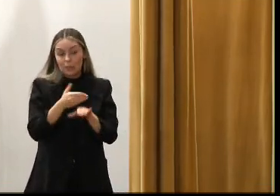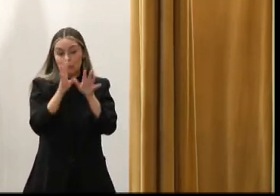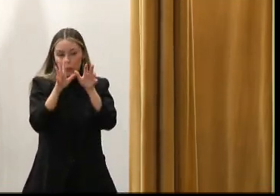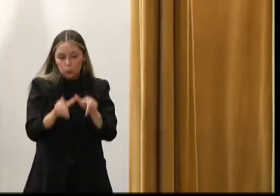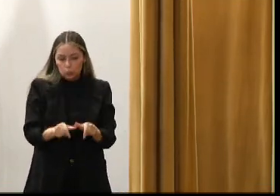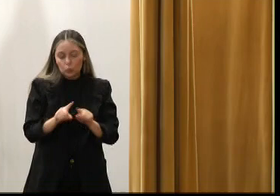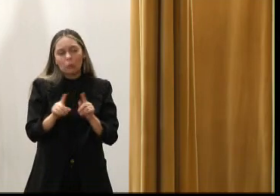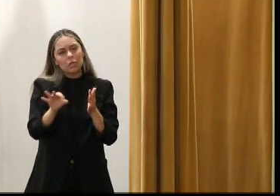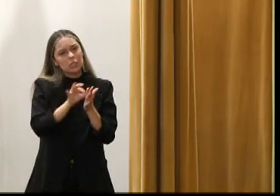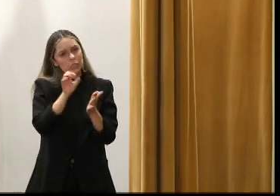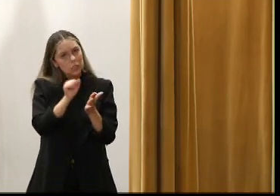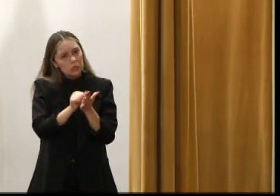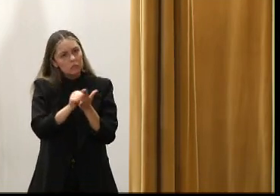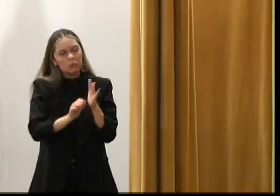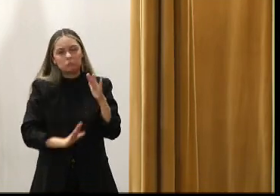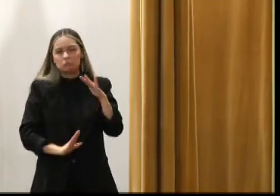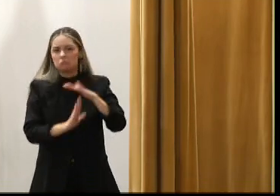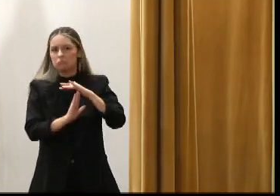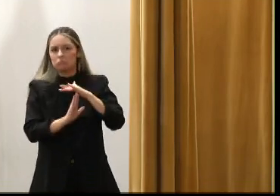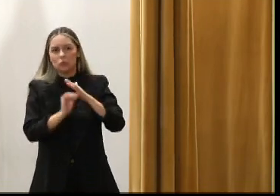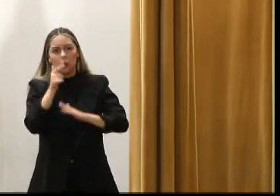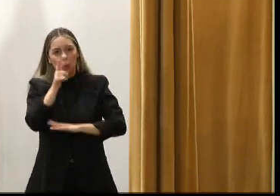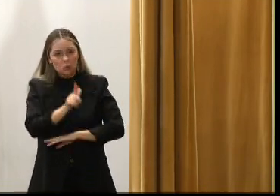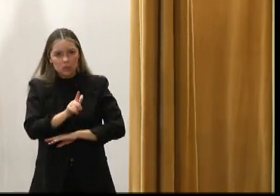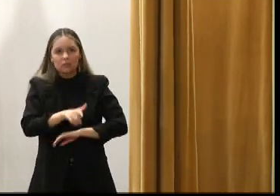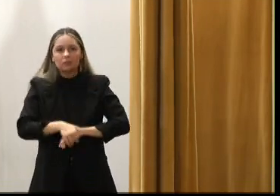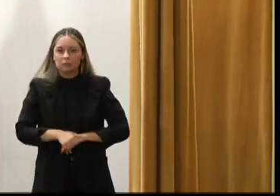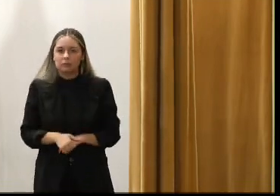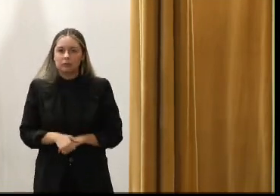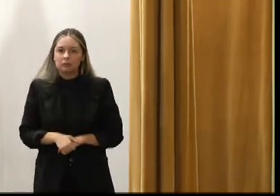as inscrições chegaram ao seu limite, né?